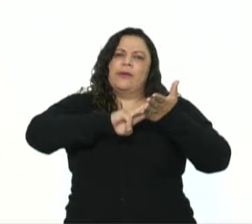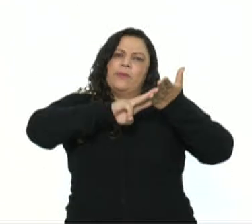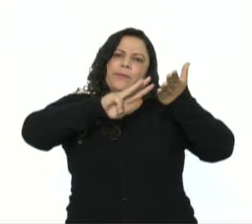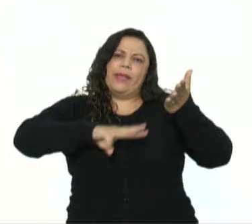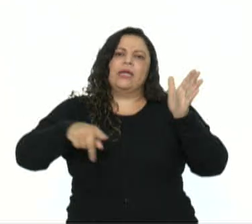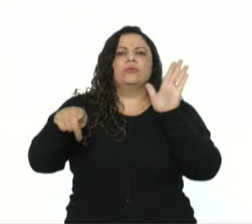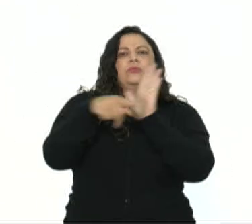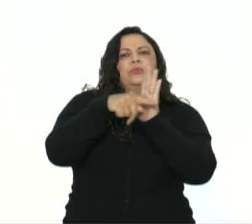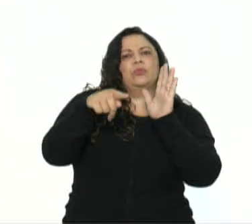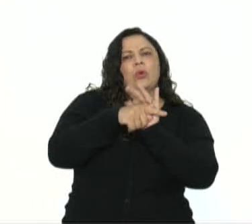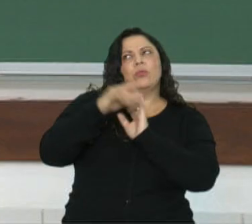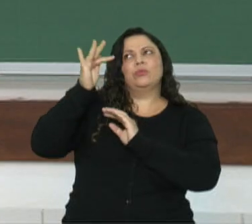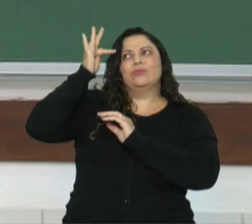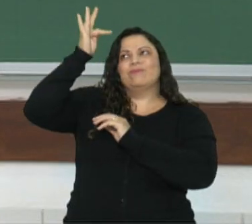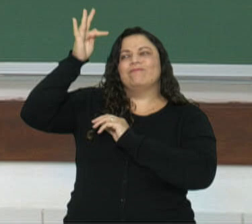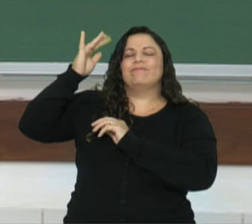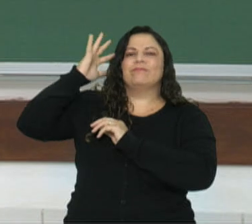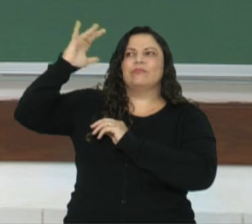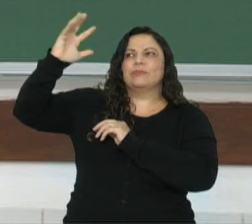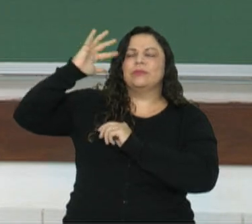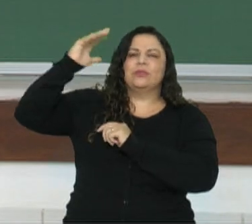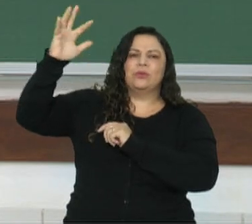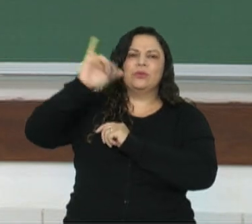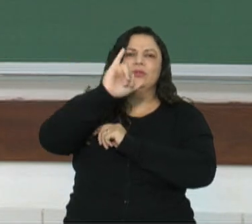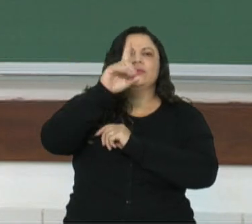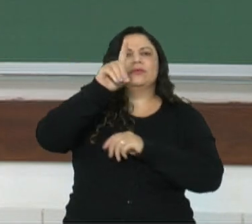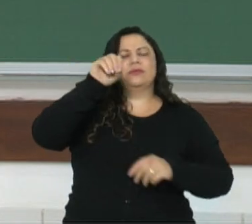representado pela teoria dos ídolos.